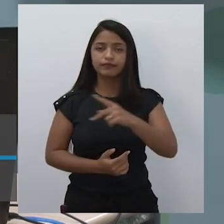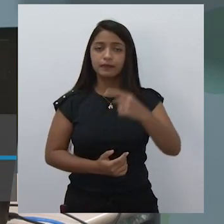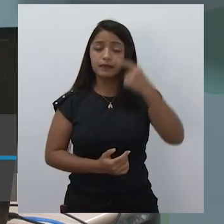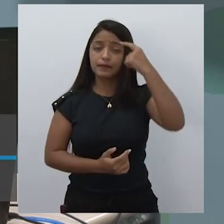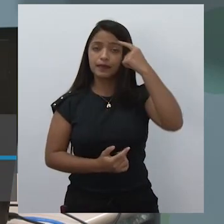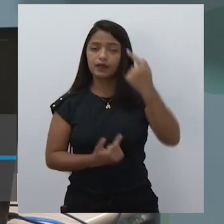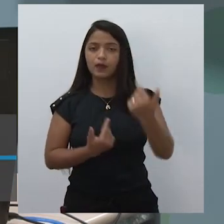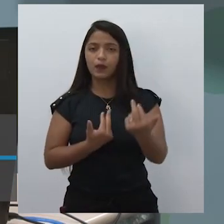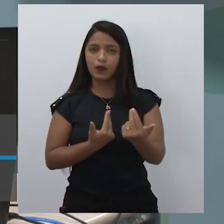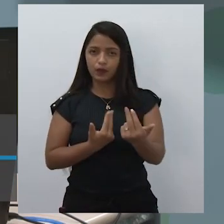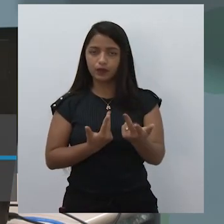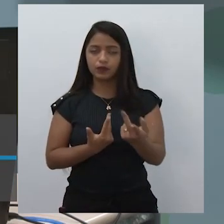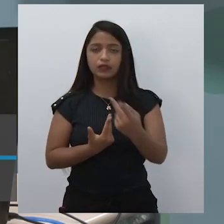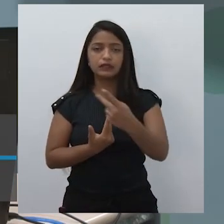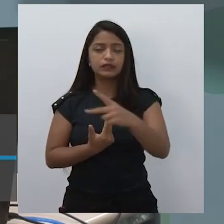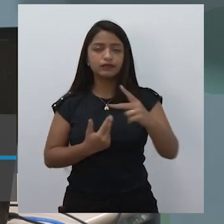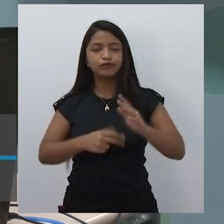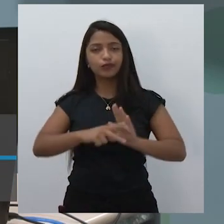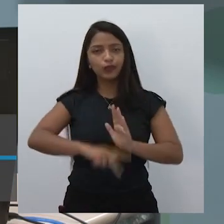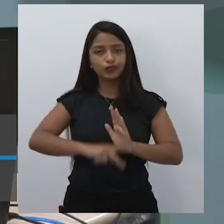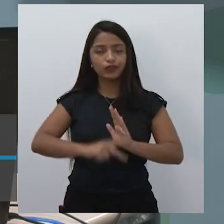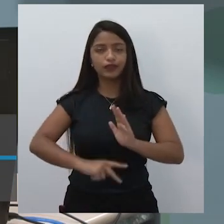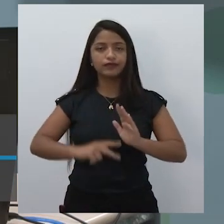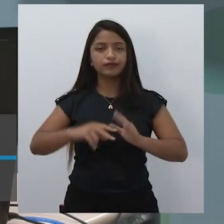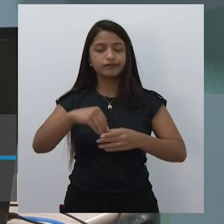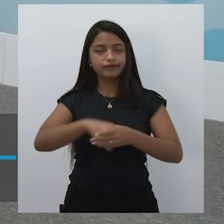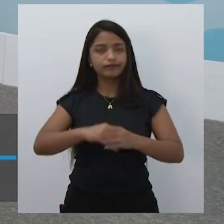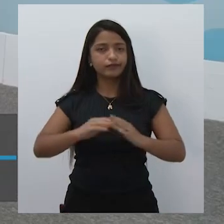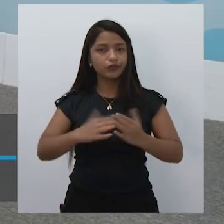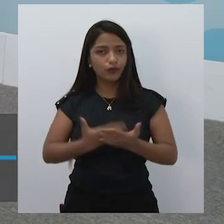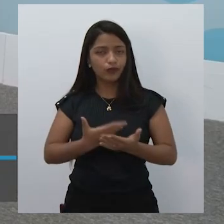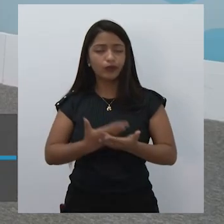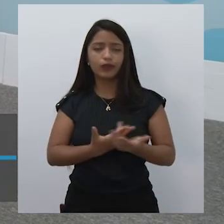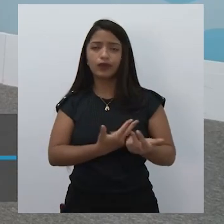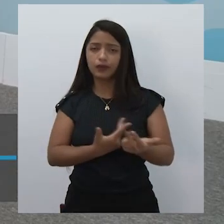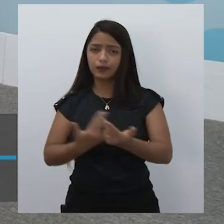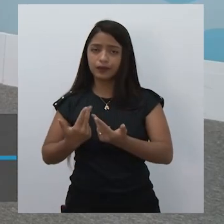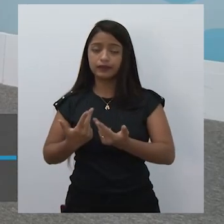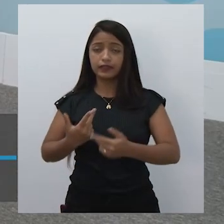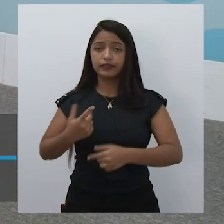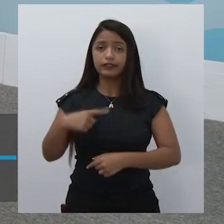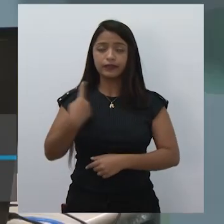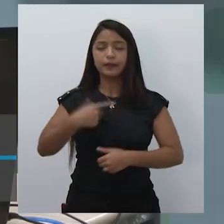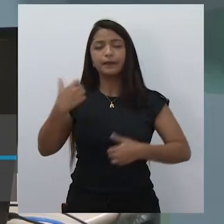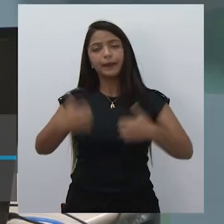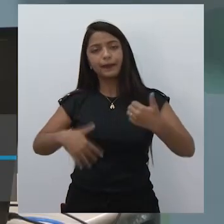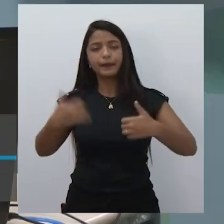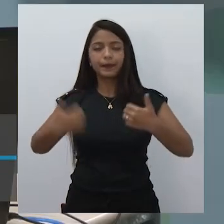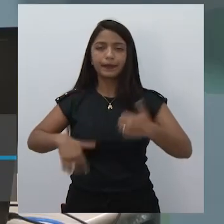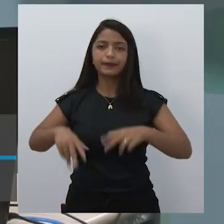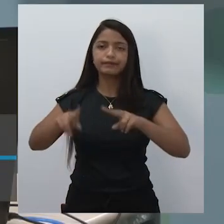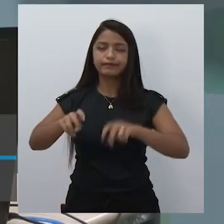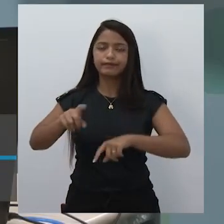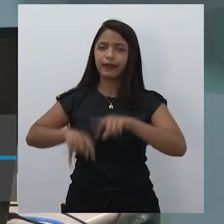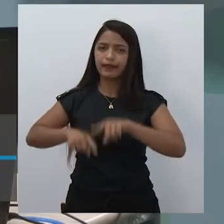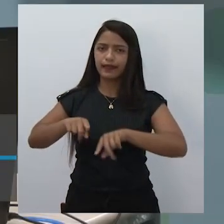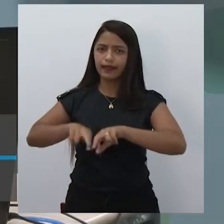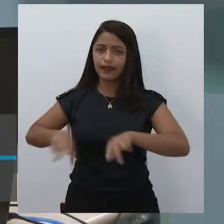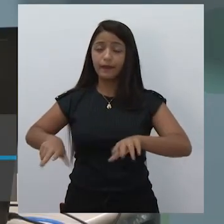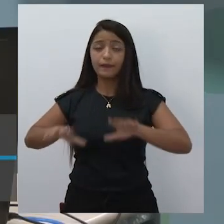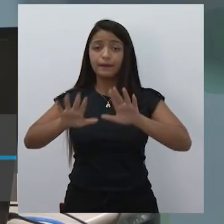também nos projetos escolares, né? Porque a gente fala dos materiais, mas existem os projetos de cada escola, existem